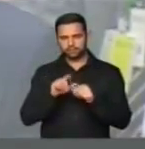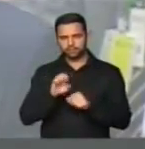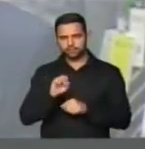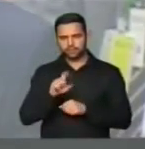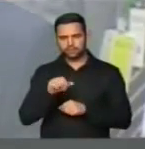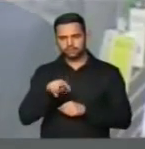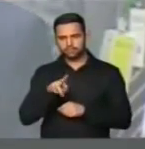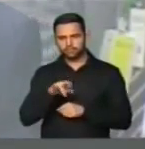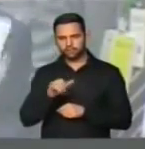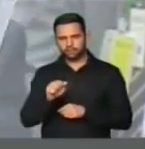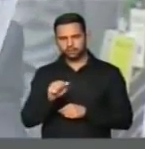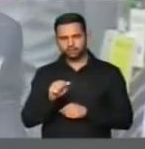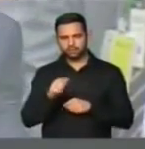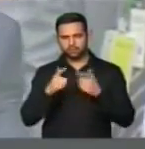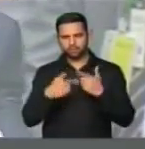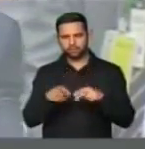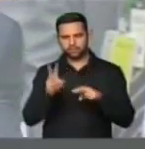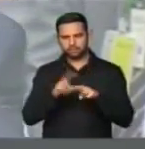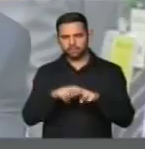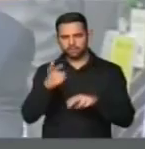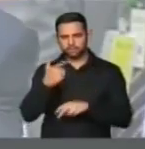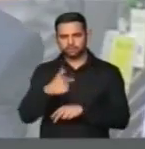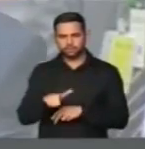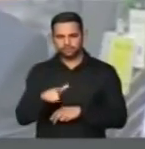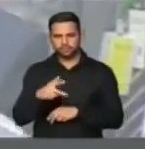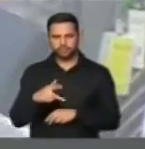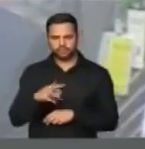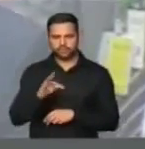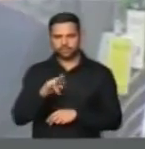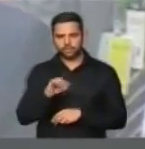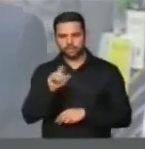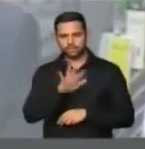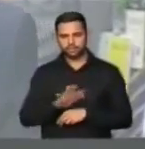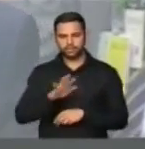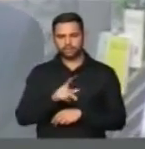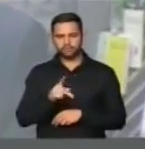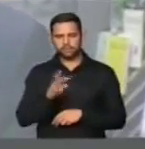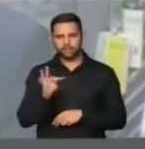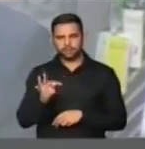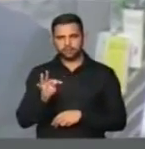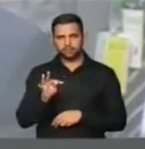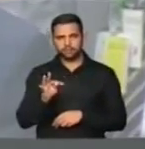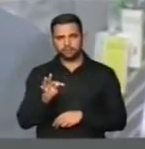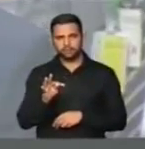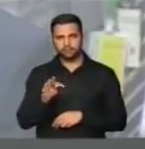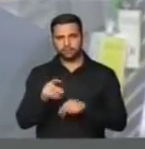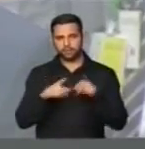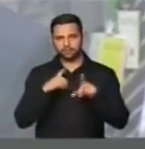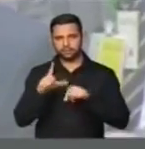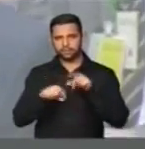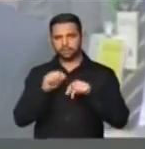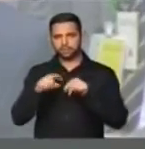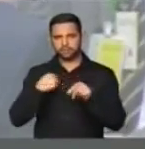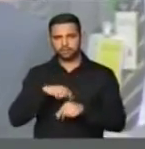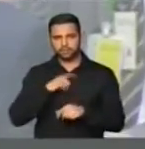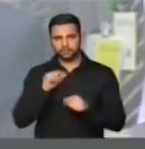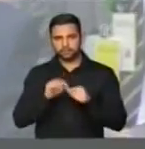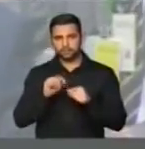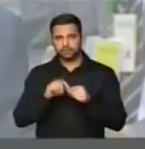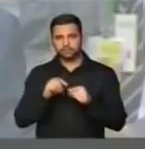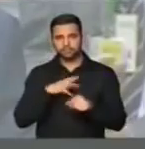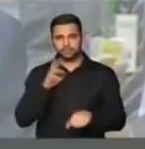Moro, onde está preso novamente o tesoureiro nacional do PT. Então, esta é a seleção que nós fazemos.